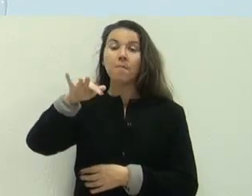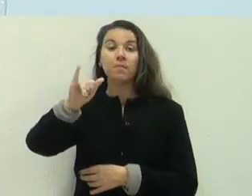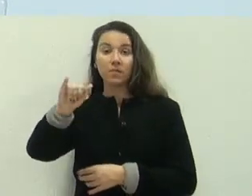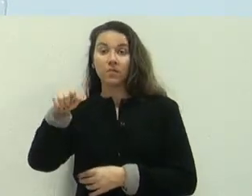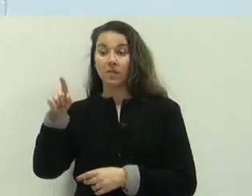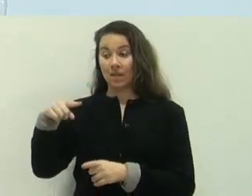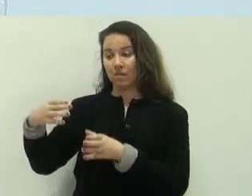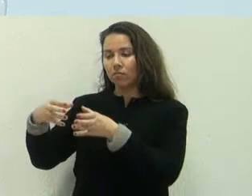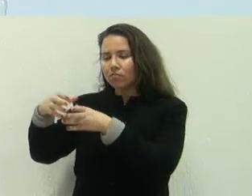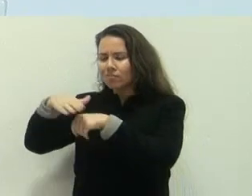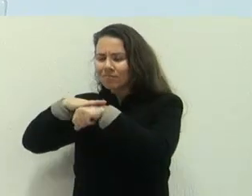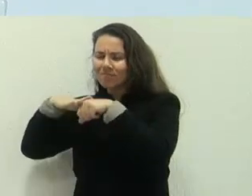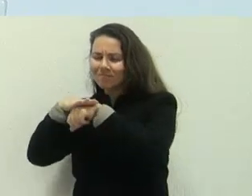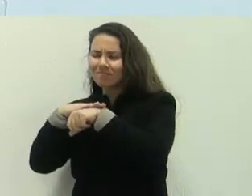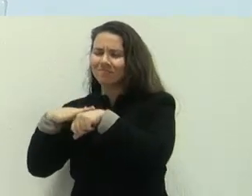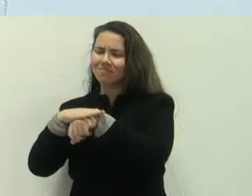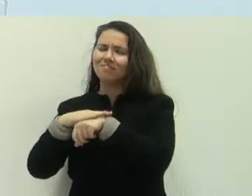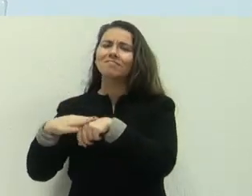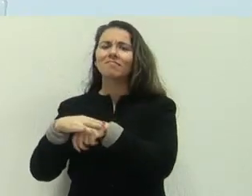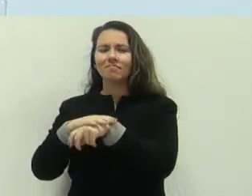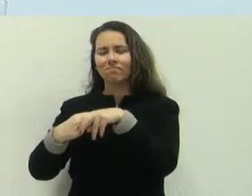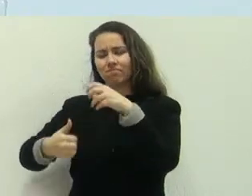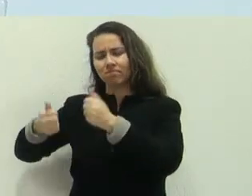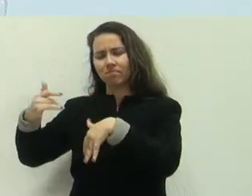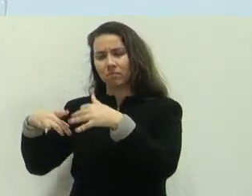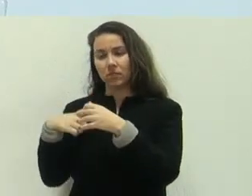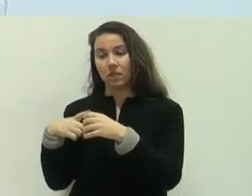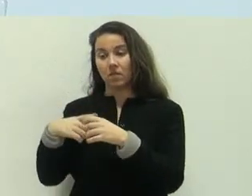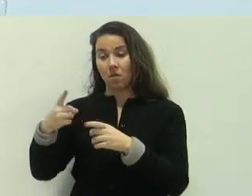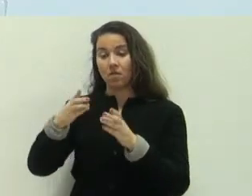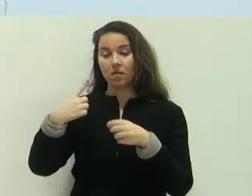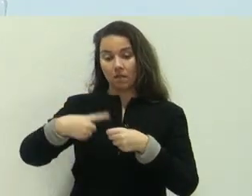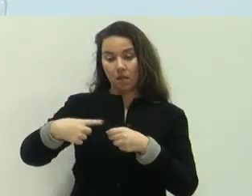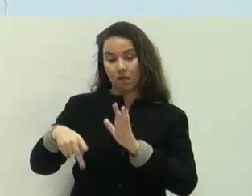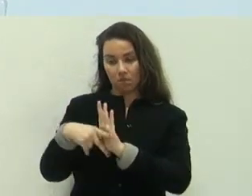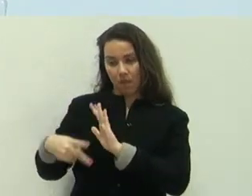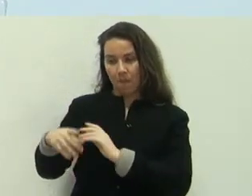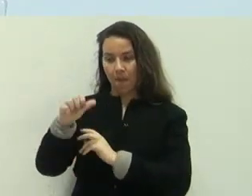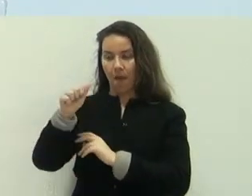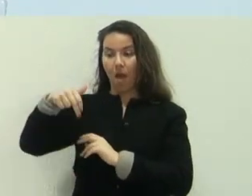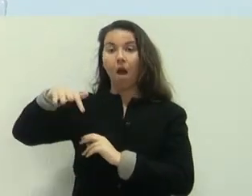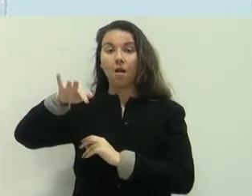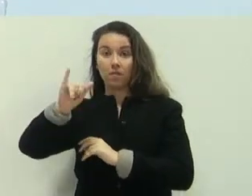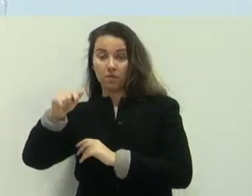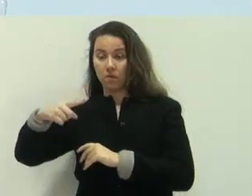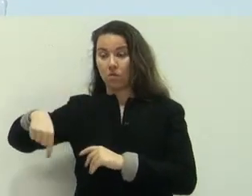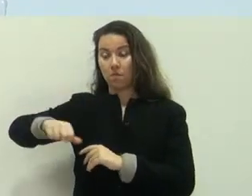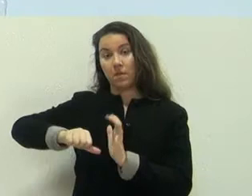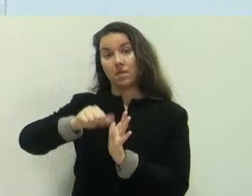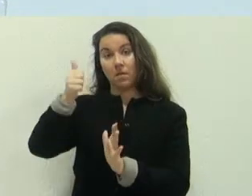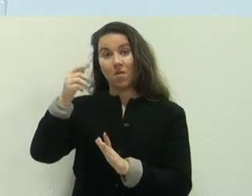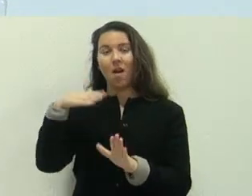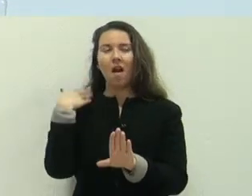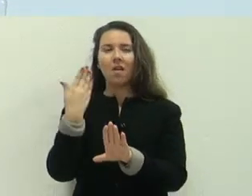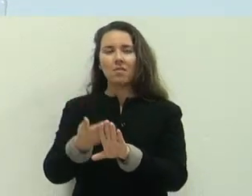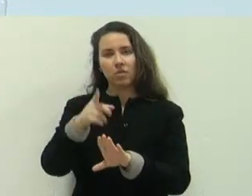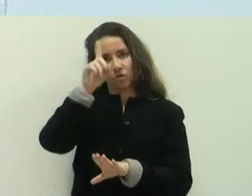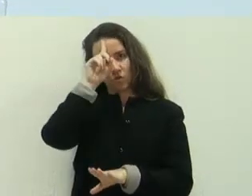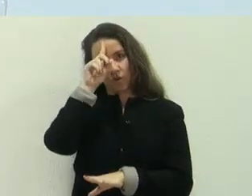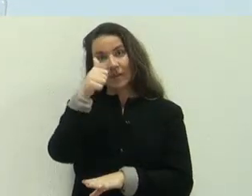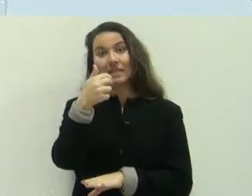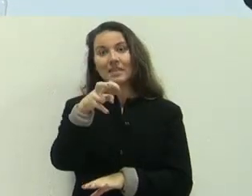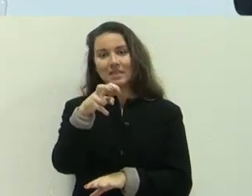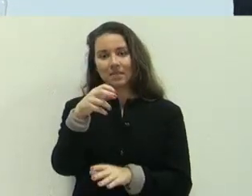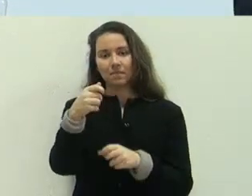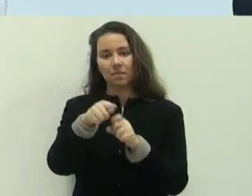somos um dos primeiros municípios da ANFRE que estamos dando esse pontapé. Até o dia 15 de setembro, todos